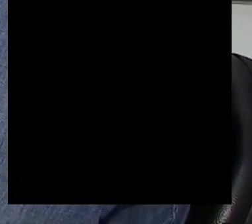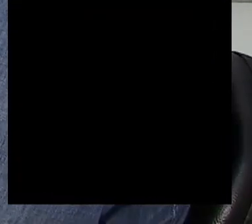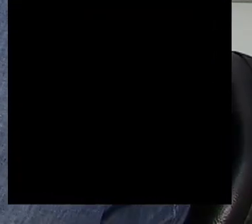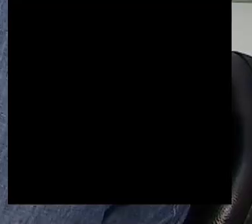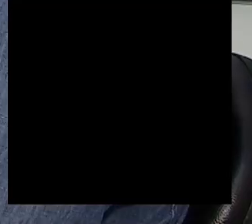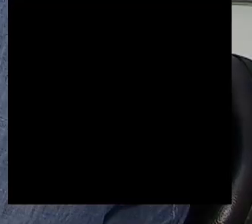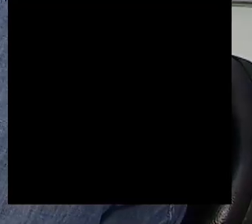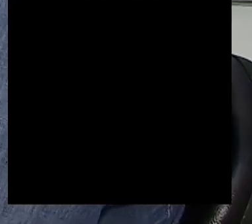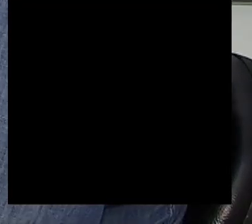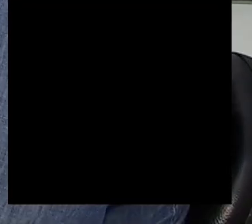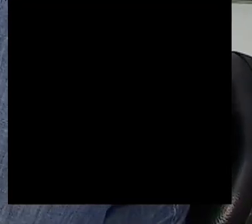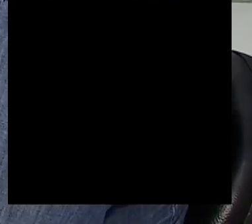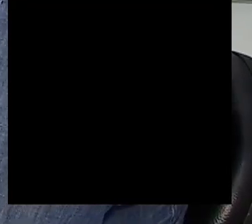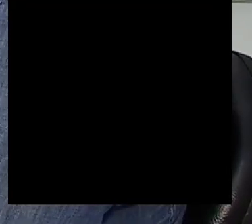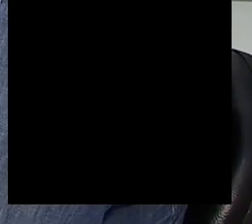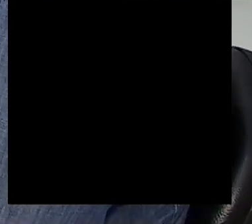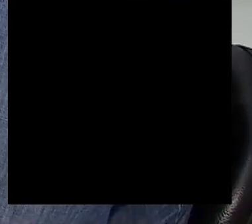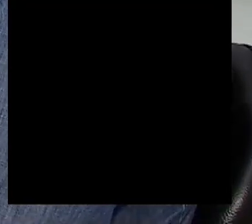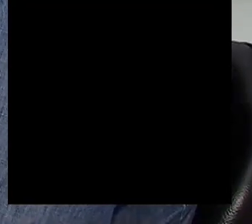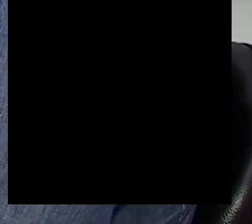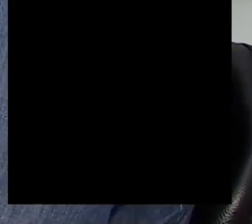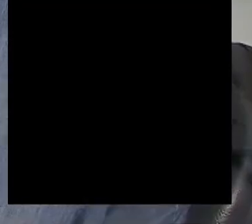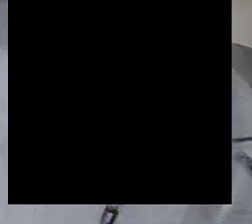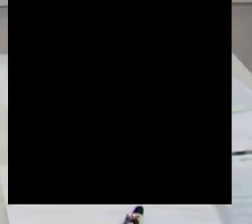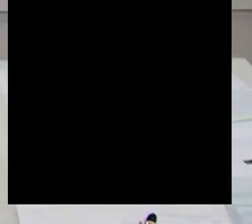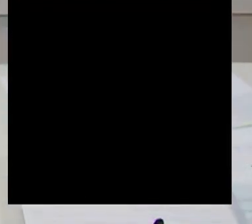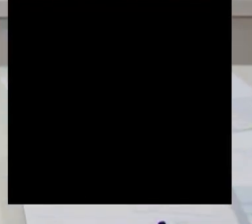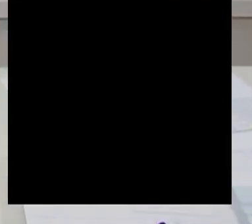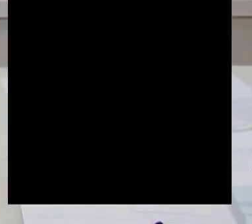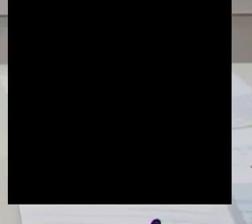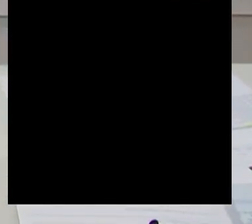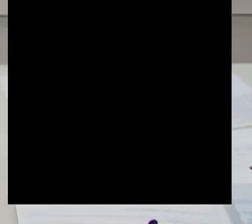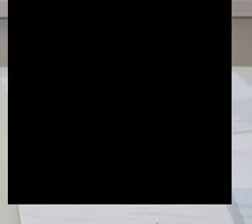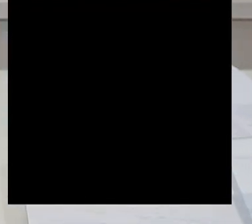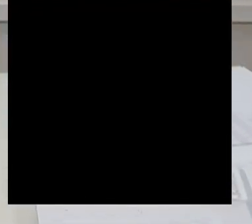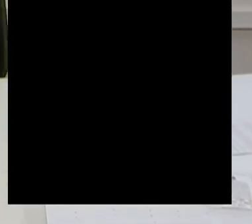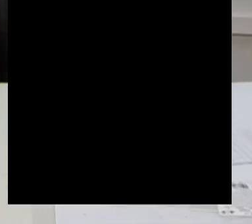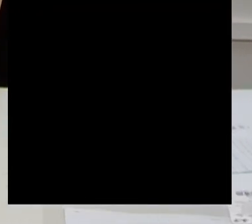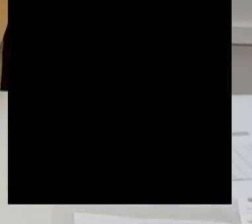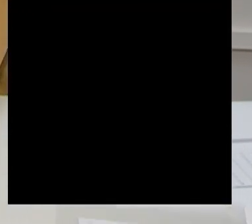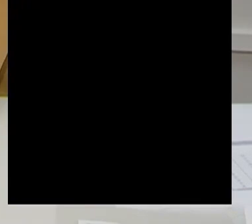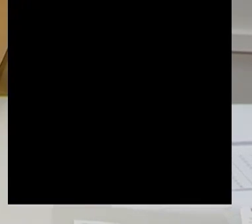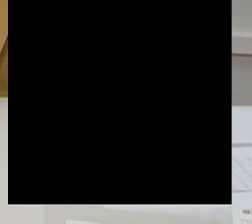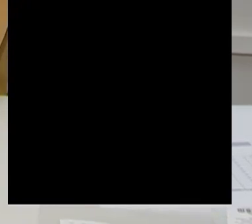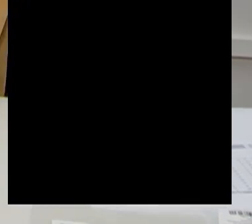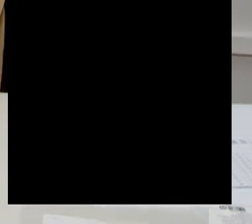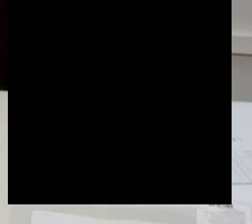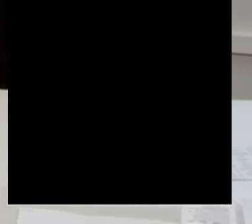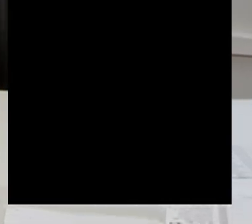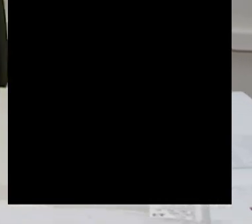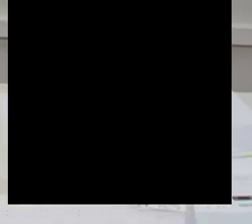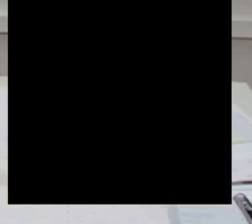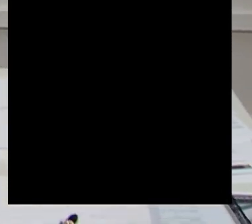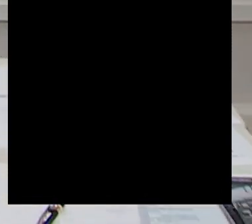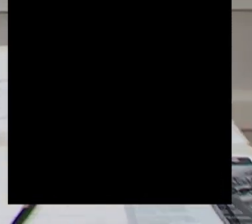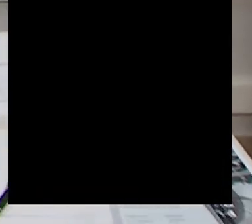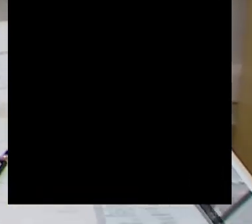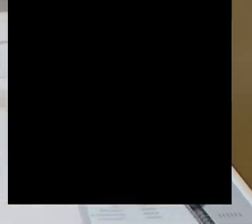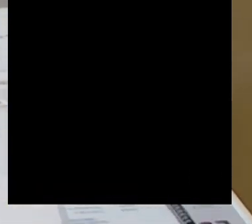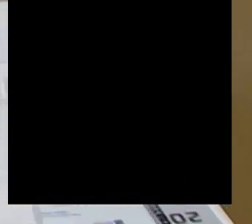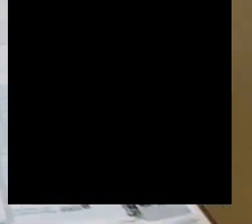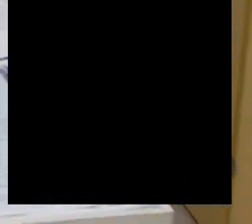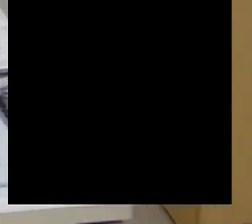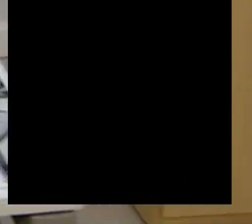né? E além disso também tem um relatório de quadrimestral que a gente desenvolve aqui, que também está no plano anual. É um relatório